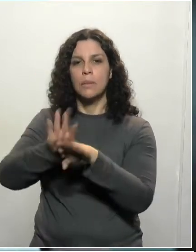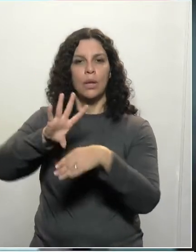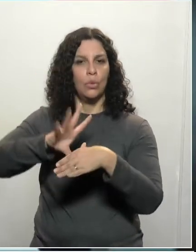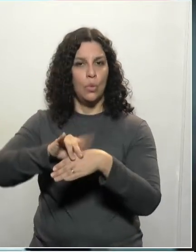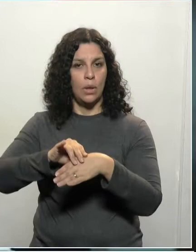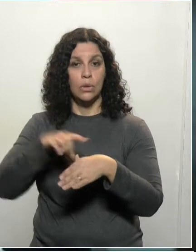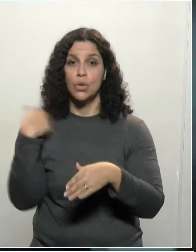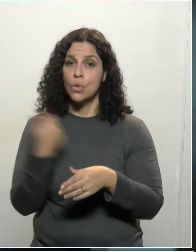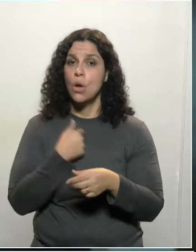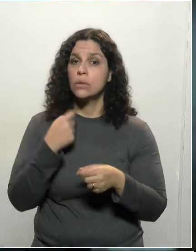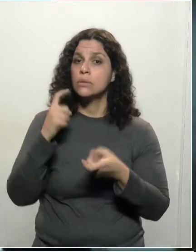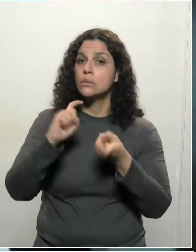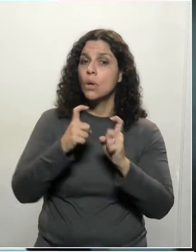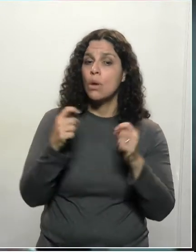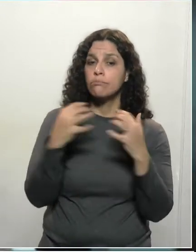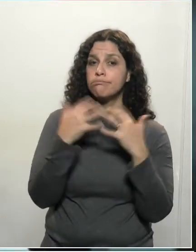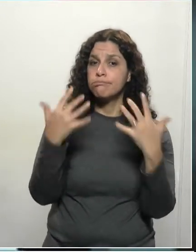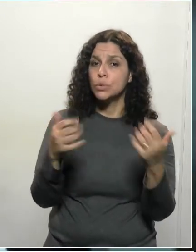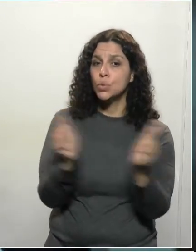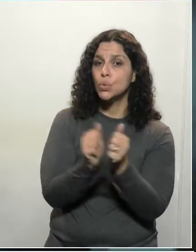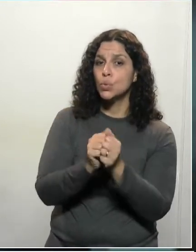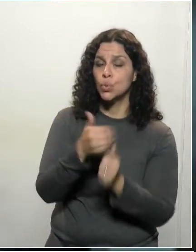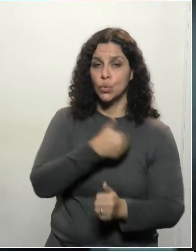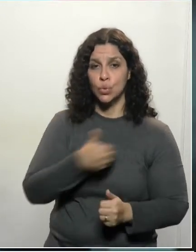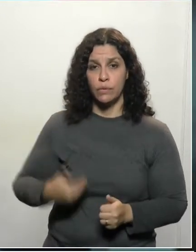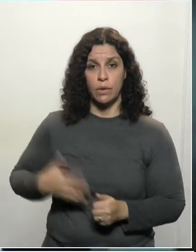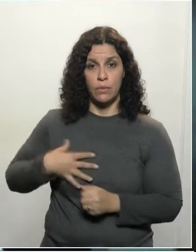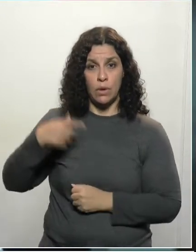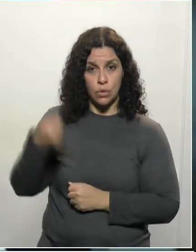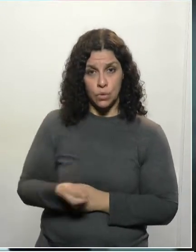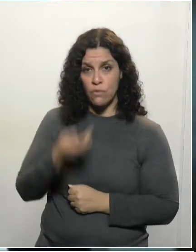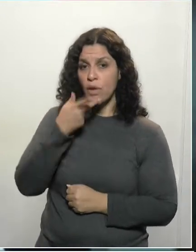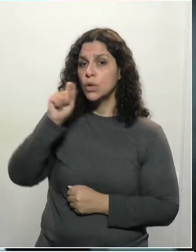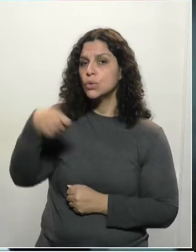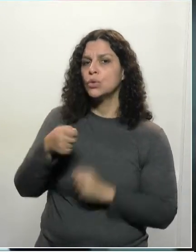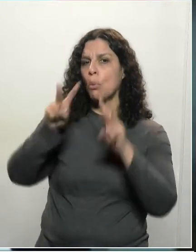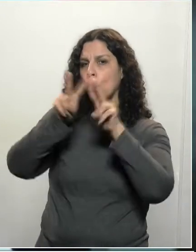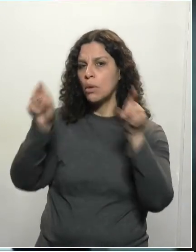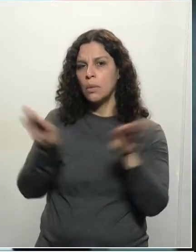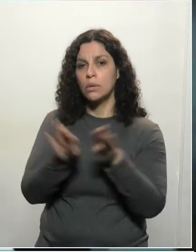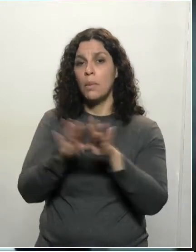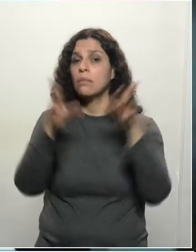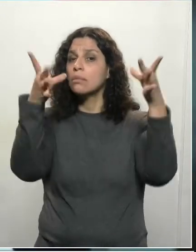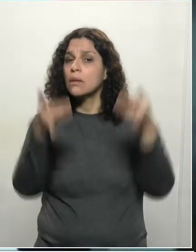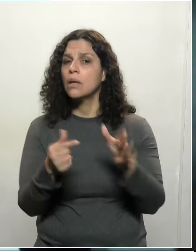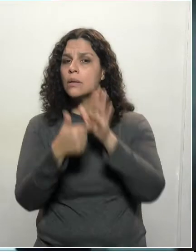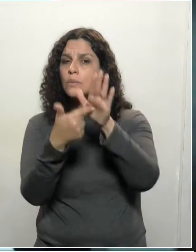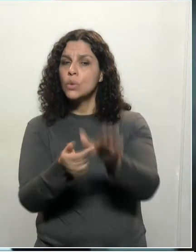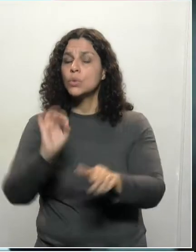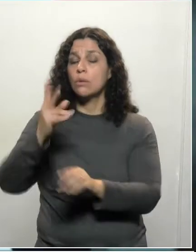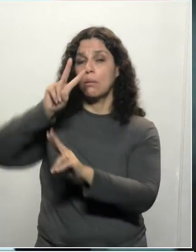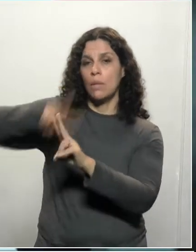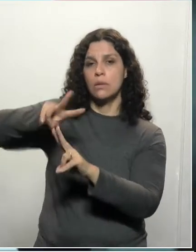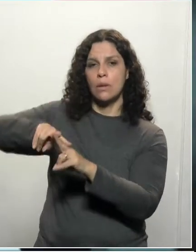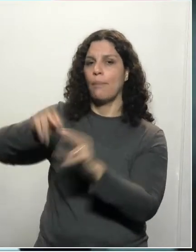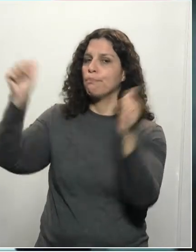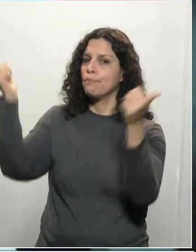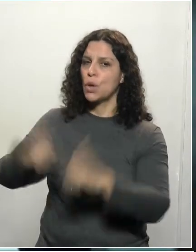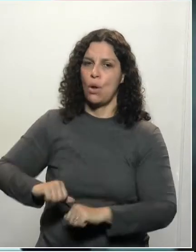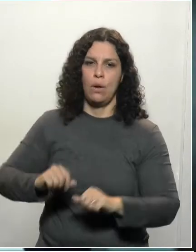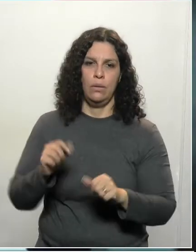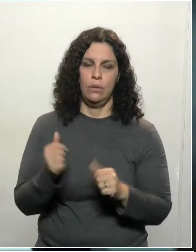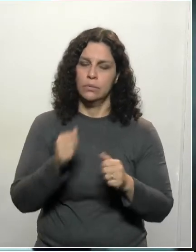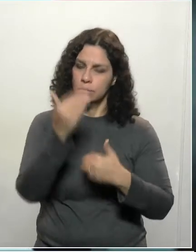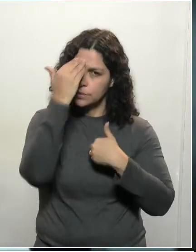presidente, uma audiência com o governador Ratinho Júnior para tratar desse tema e transparência na questão prisional para que a tragédia não fique ainda pior.